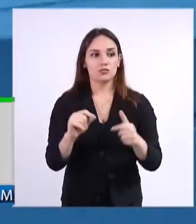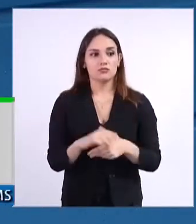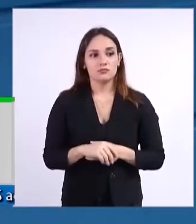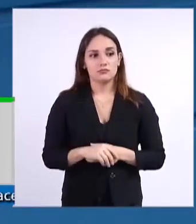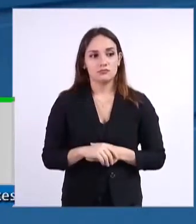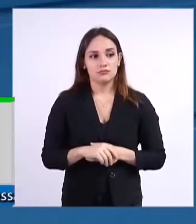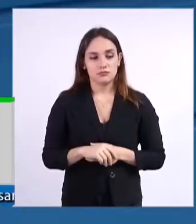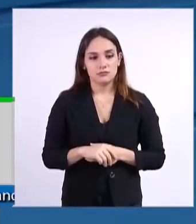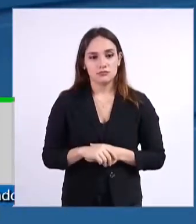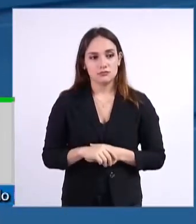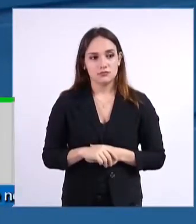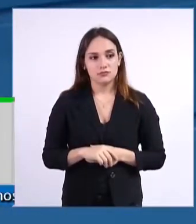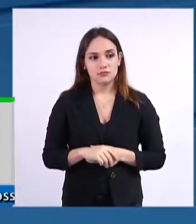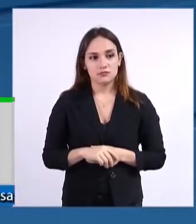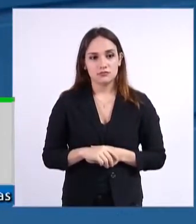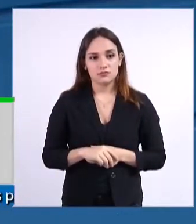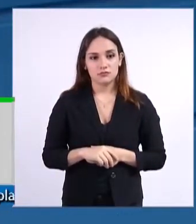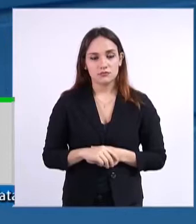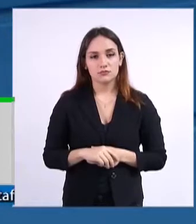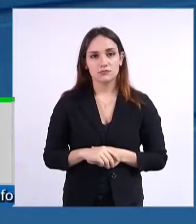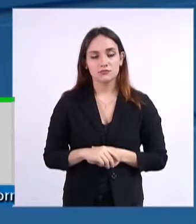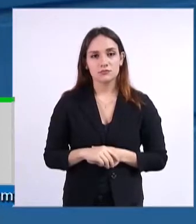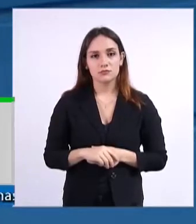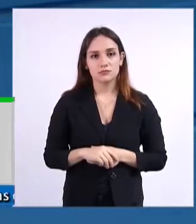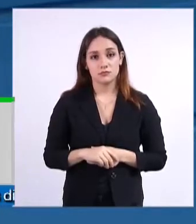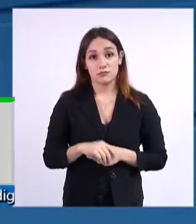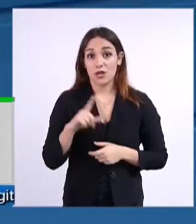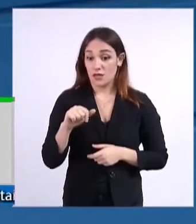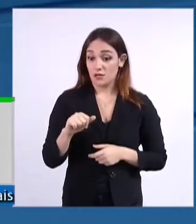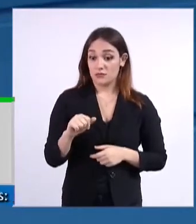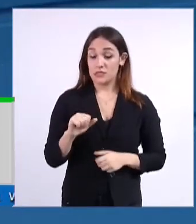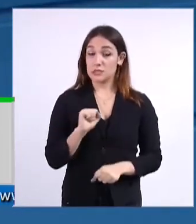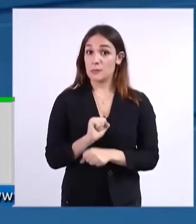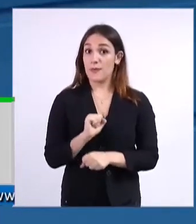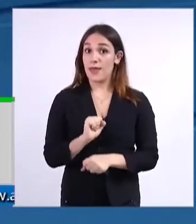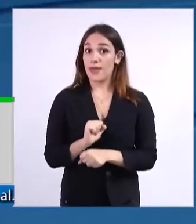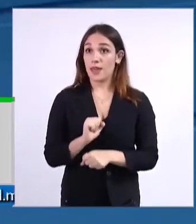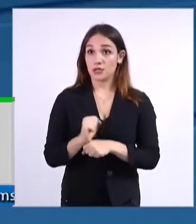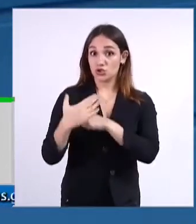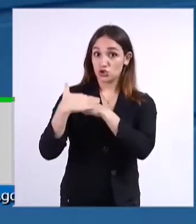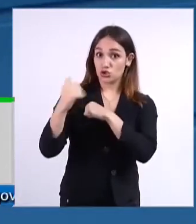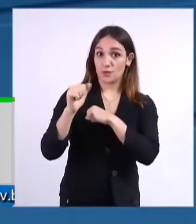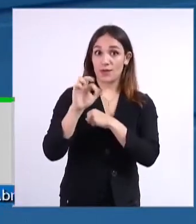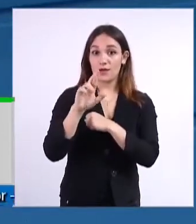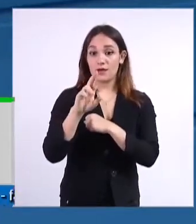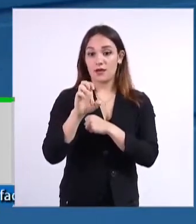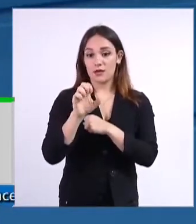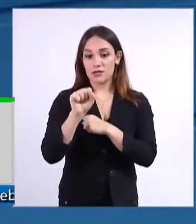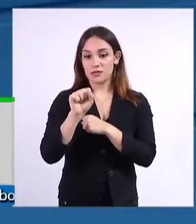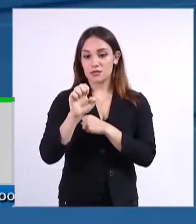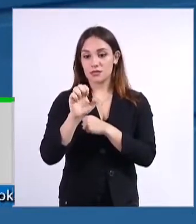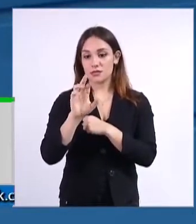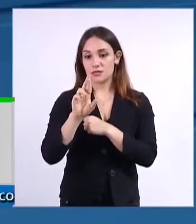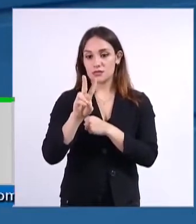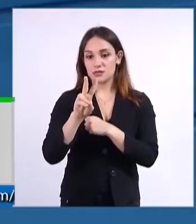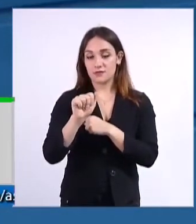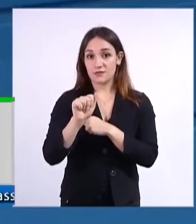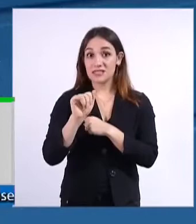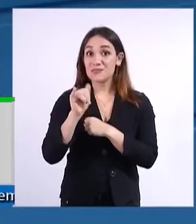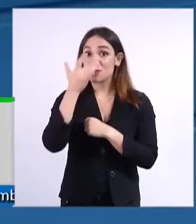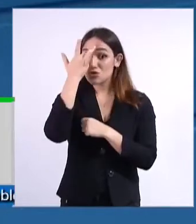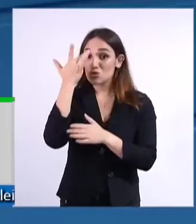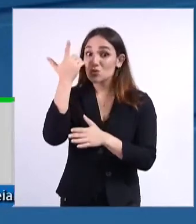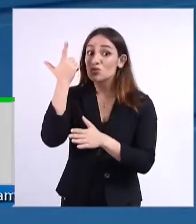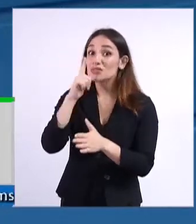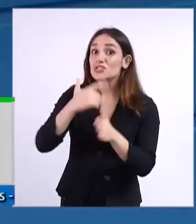mesmo. melhor. Não podia. E essa reserva de ter a aposentadoria integral é para aqueles que conseguirem chegar lá,